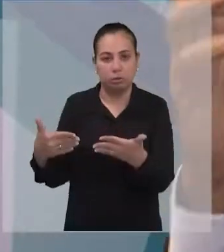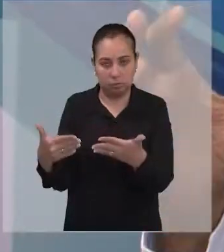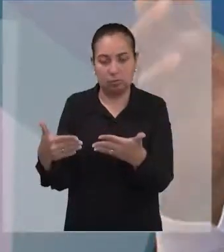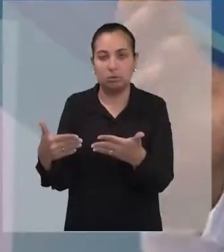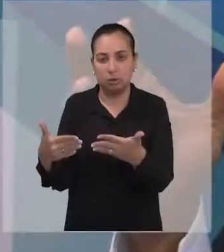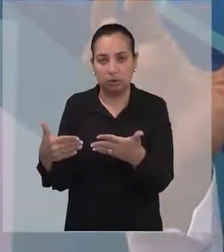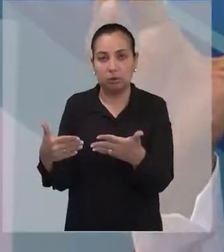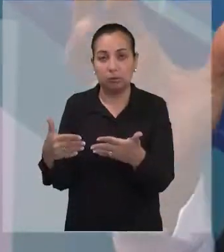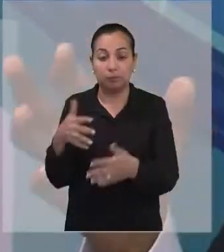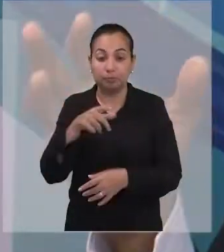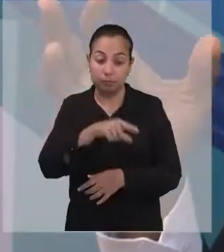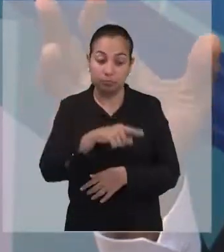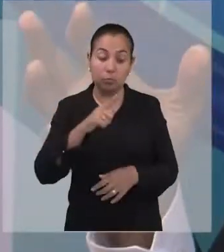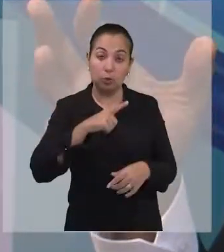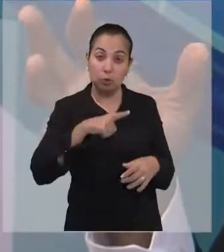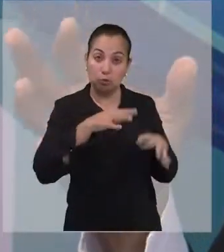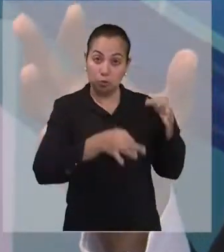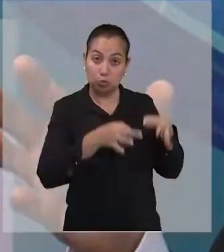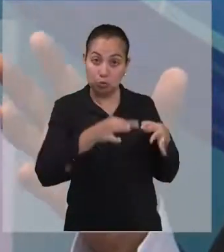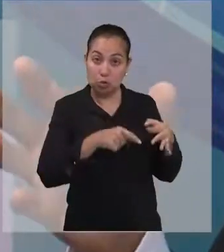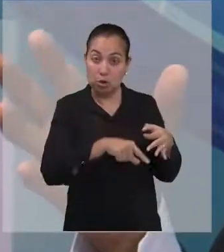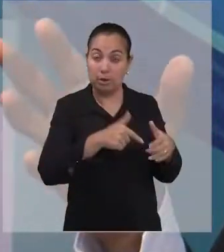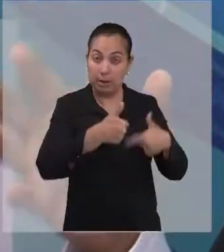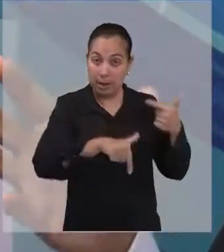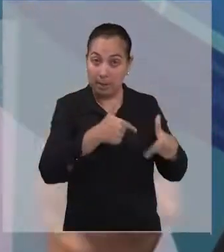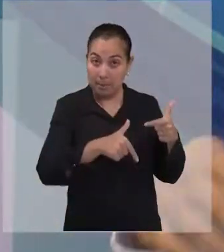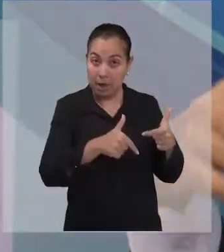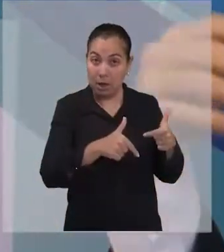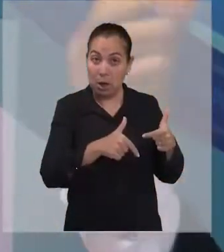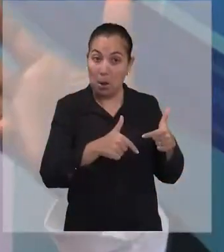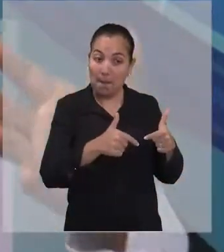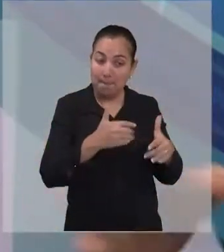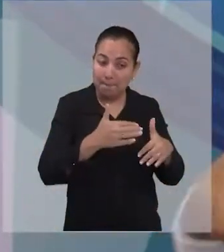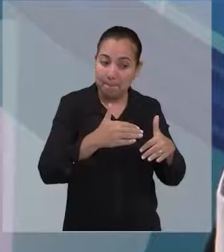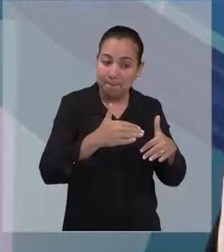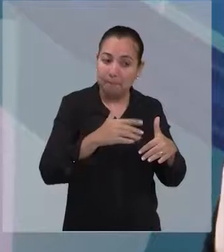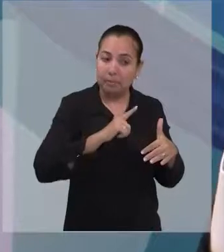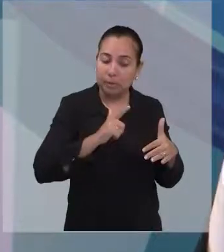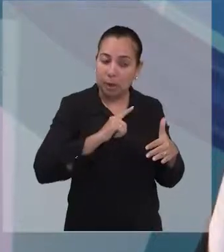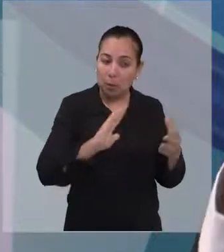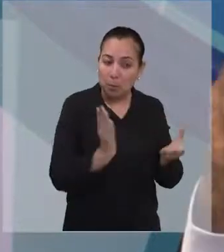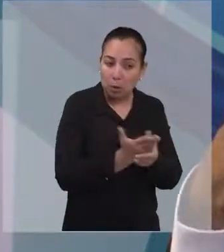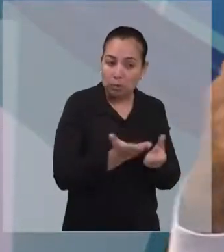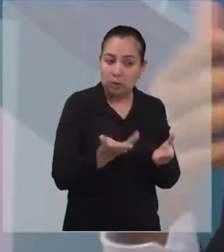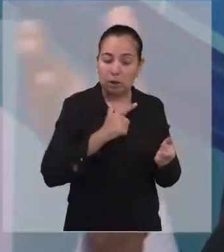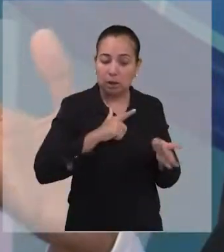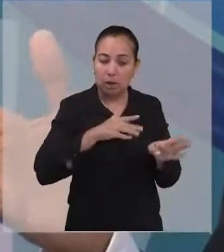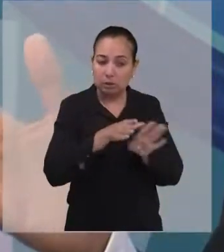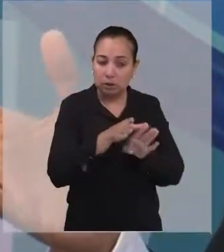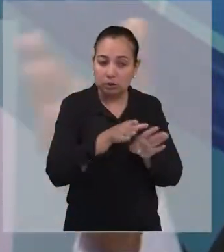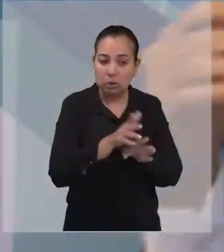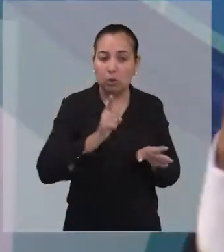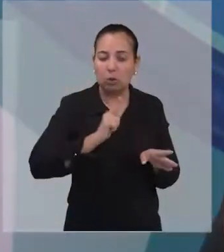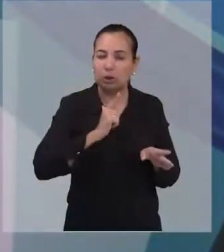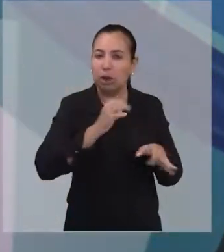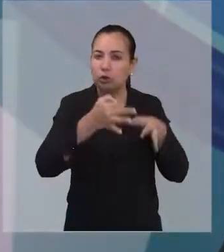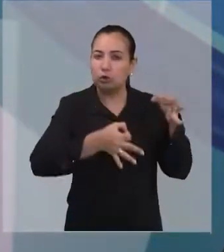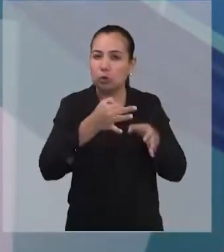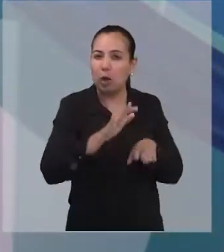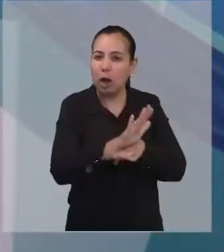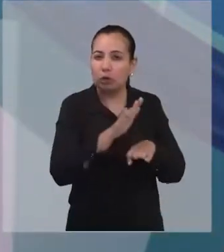juiz que só trabalha com um conjunto de processos conexos com seus assessores, tinha até uma juíza auxiliar